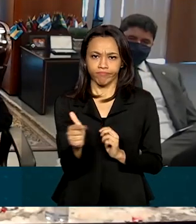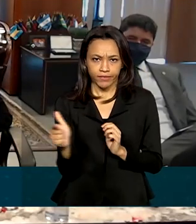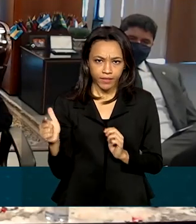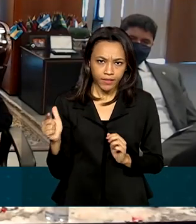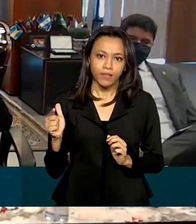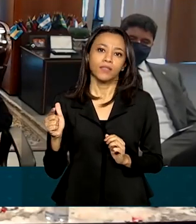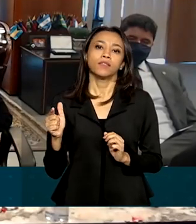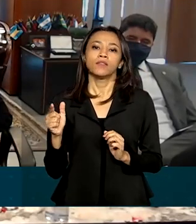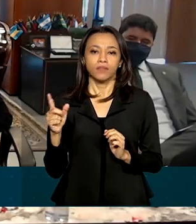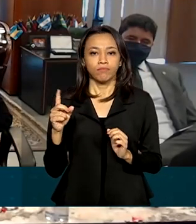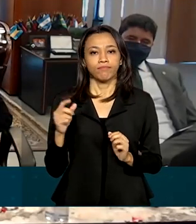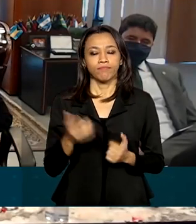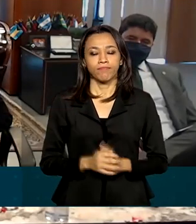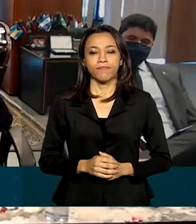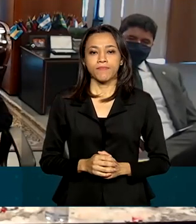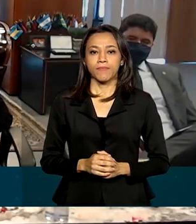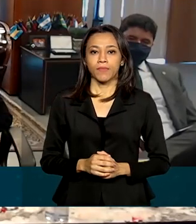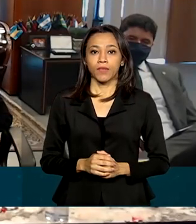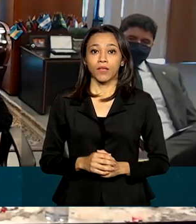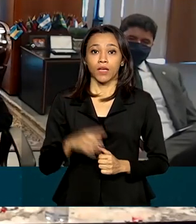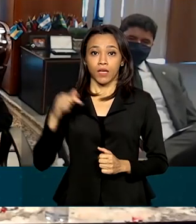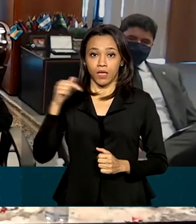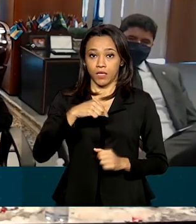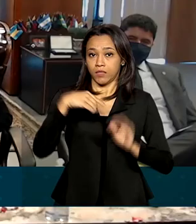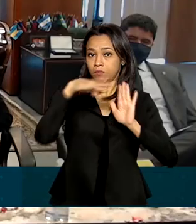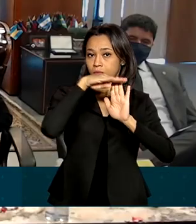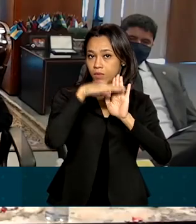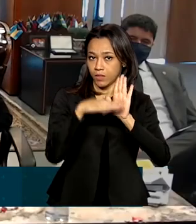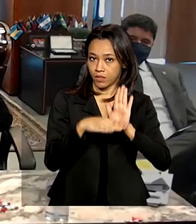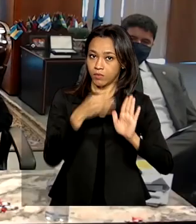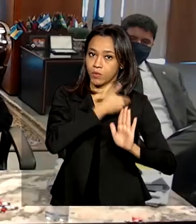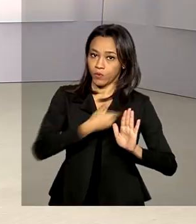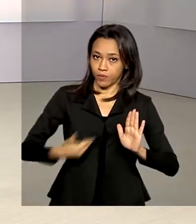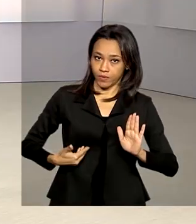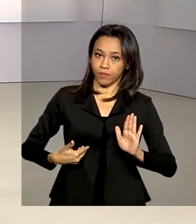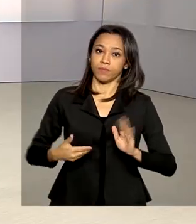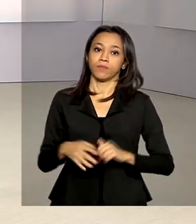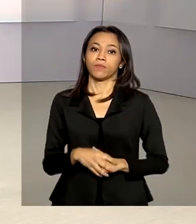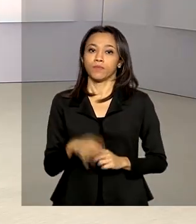dificuldades. O programa, portanto, é exitoso.